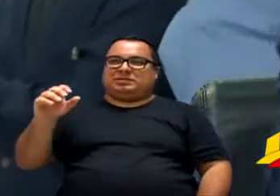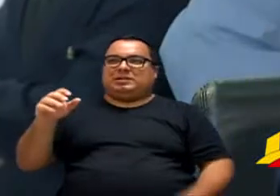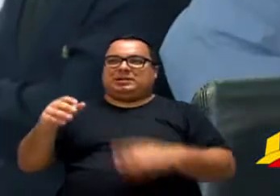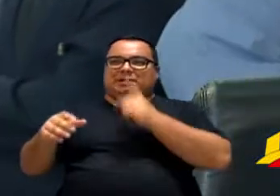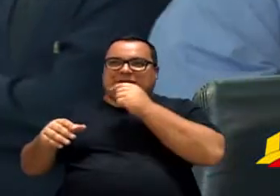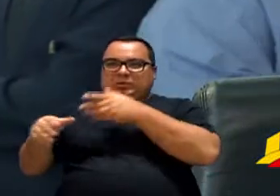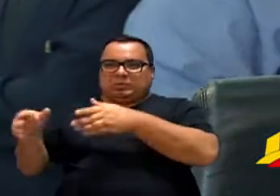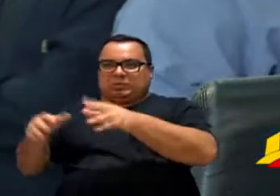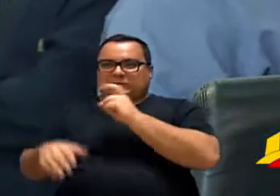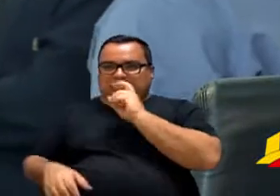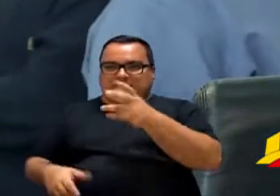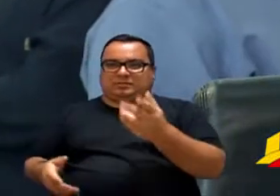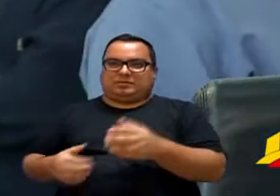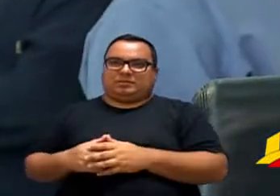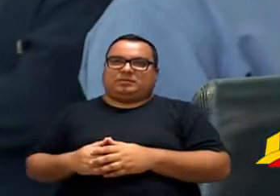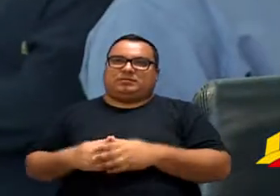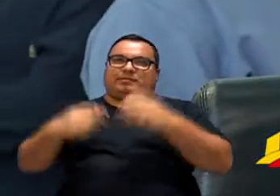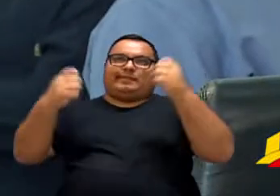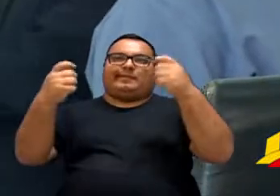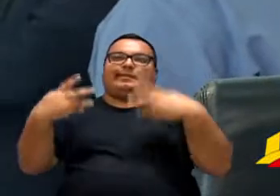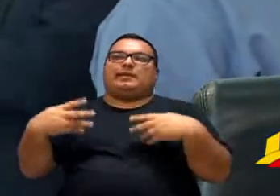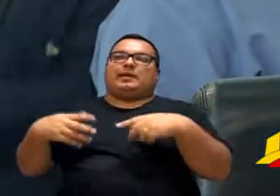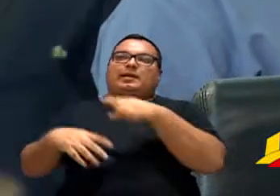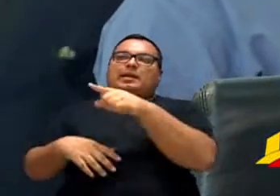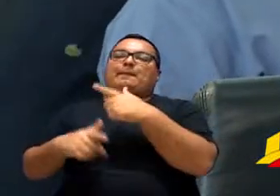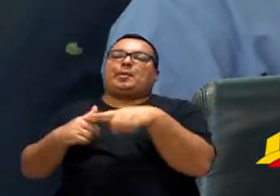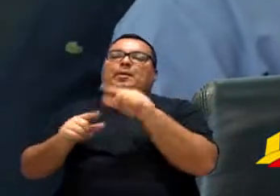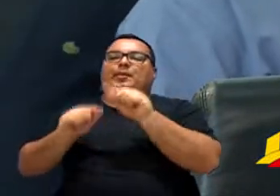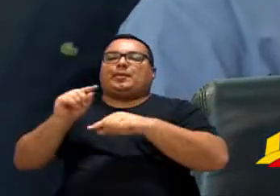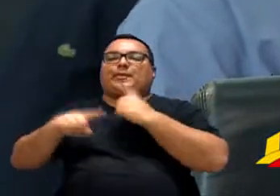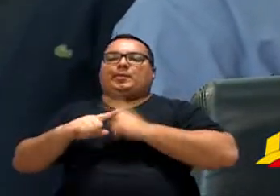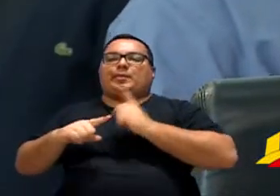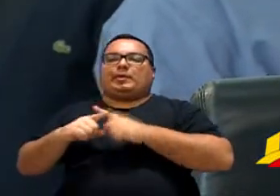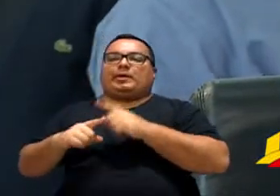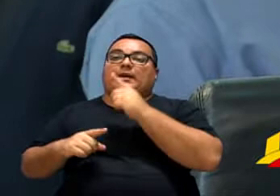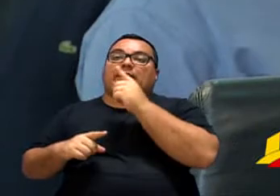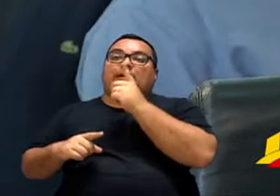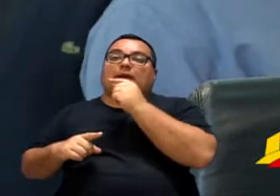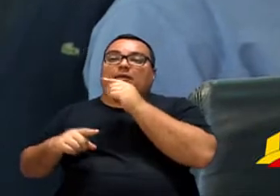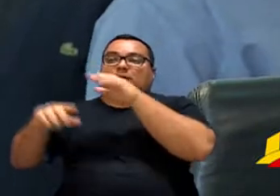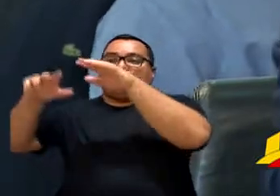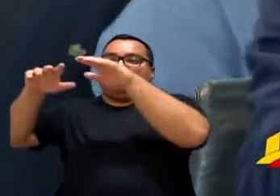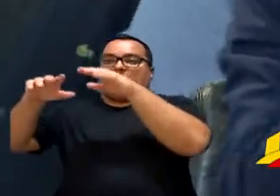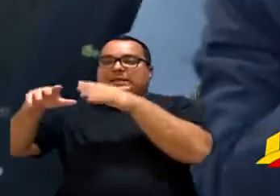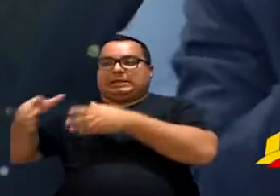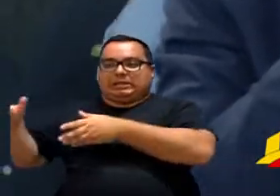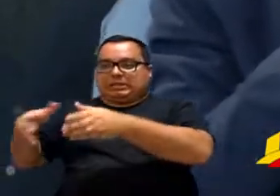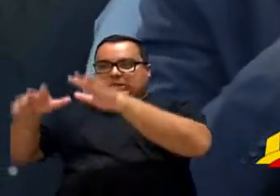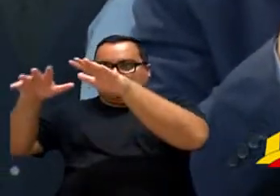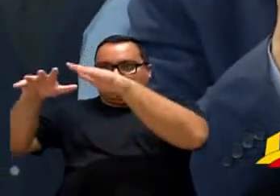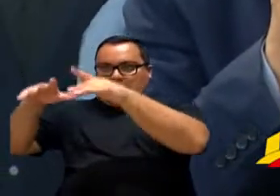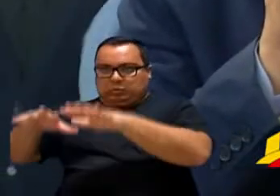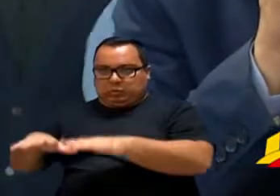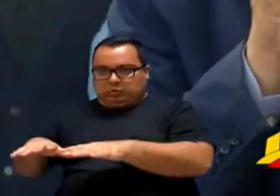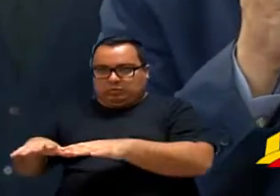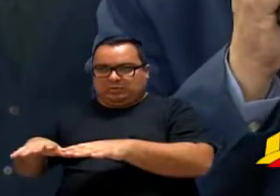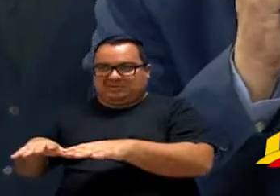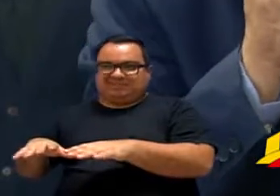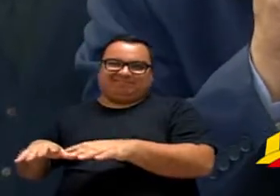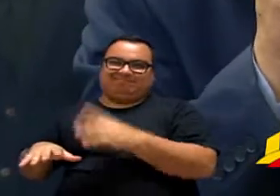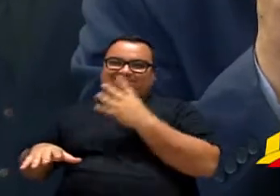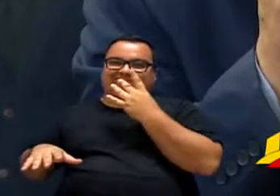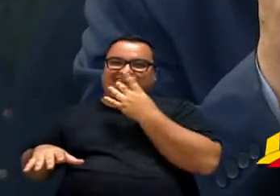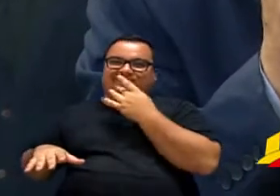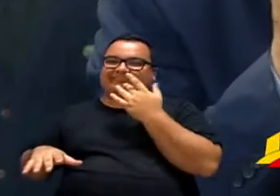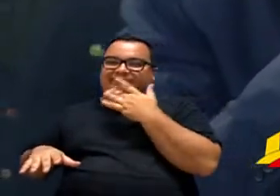que é que quando o Rio está abaixo né o nível tá mais baixo a corre o risco sim da água está com sabor